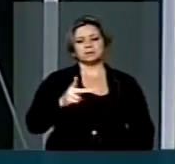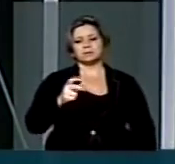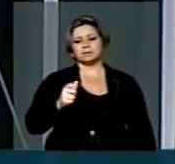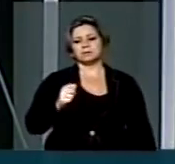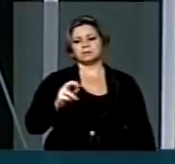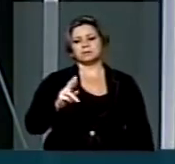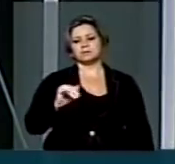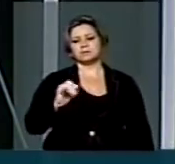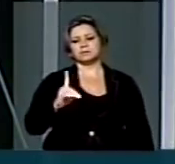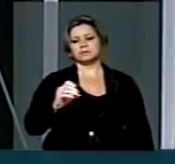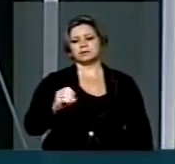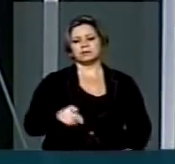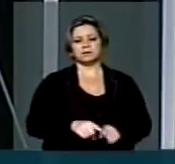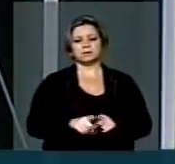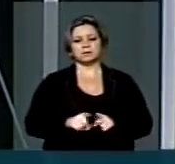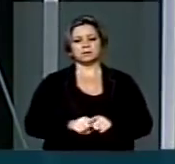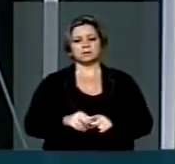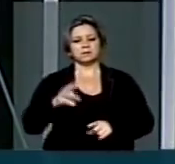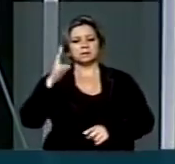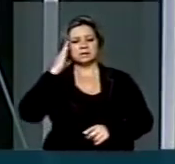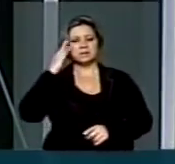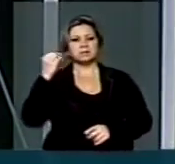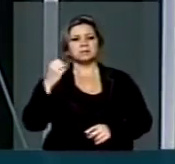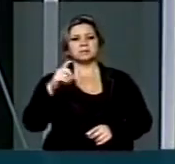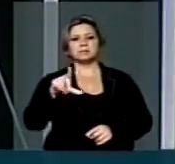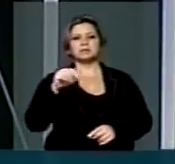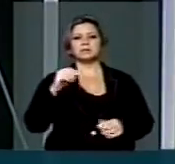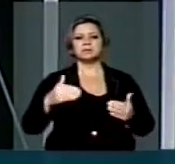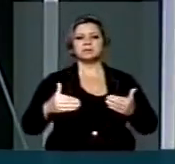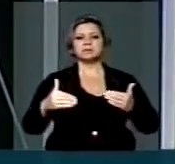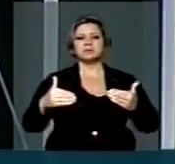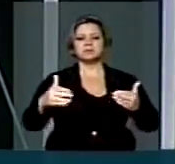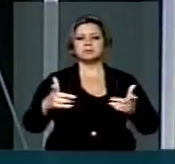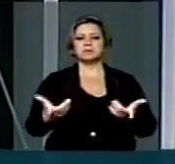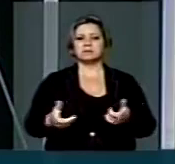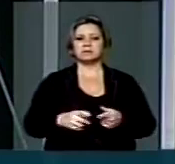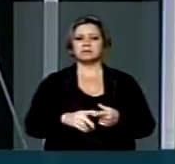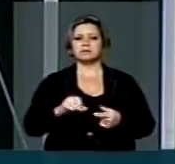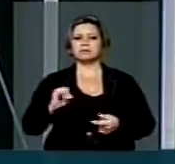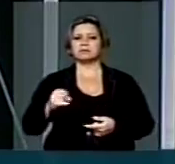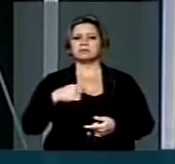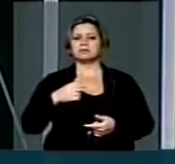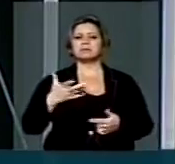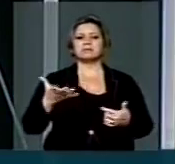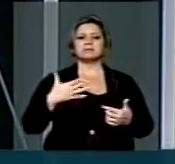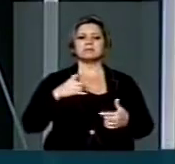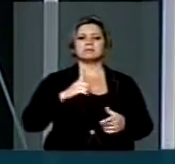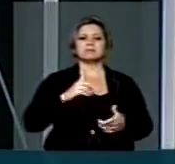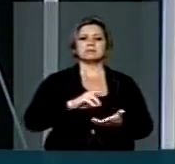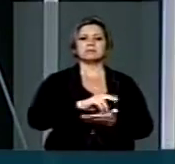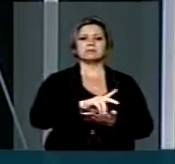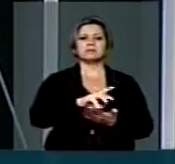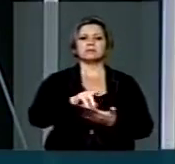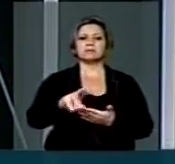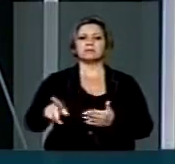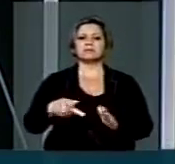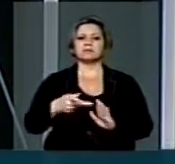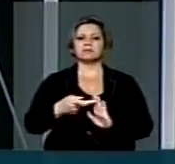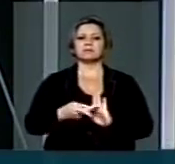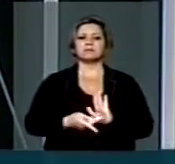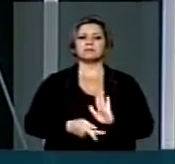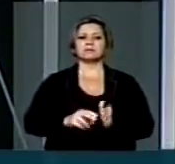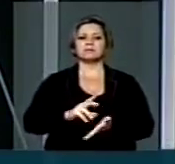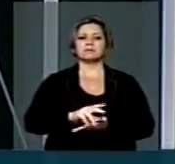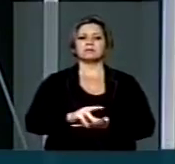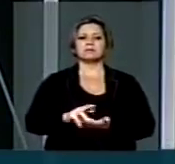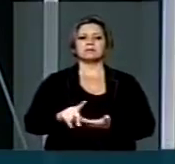por ministérios. Para que serve um parlamento se nós temos tantos projetos, tantas